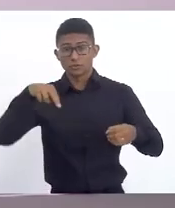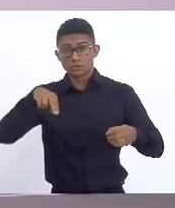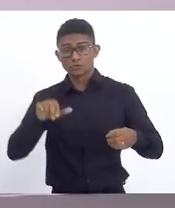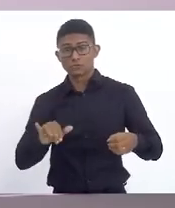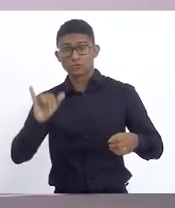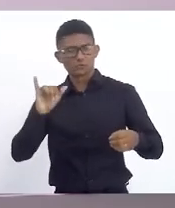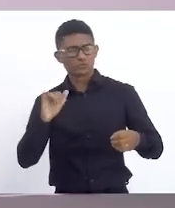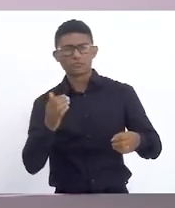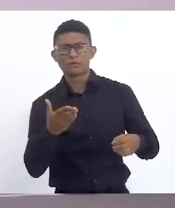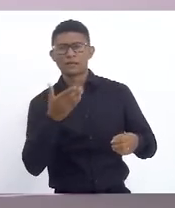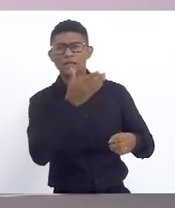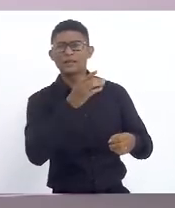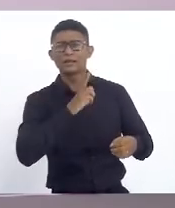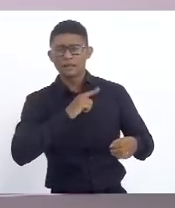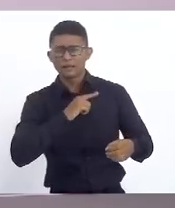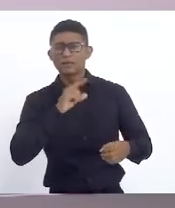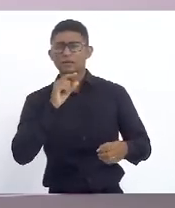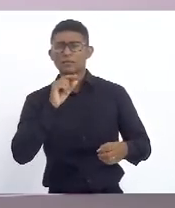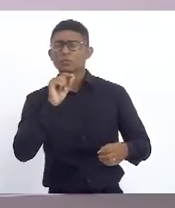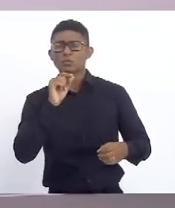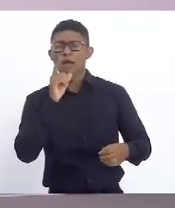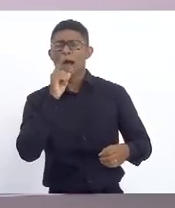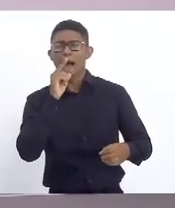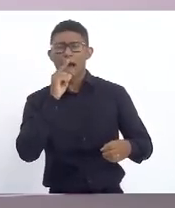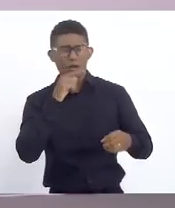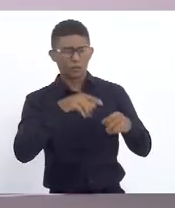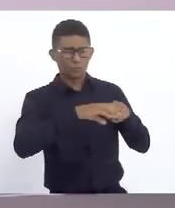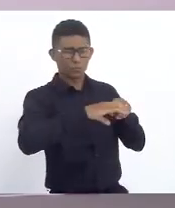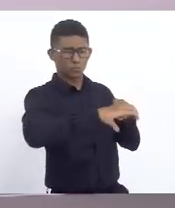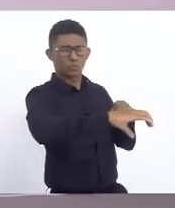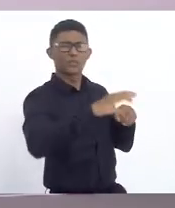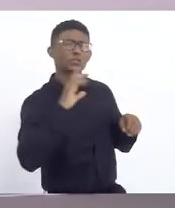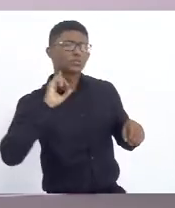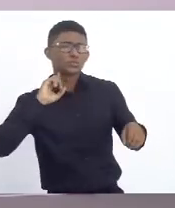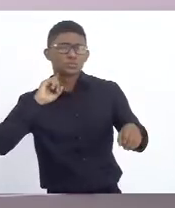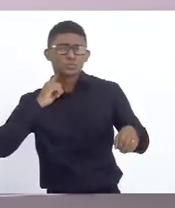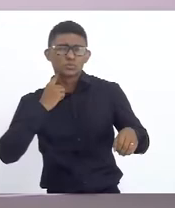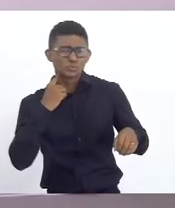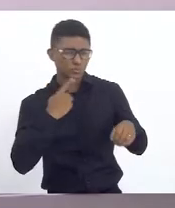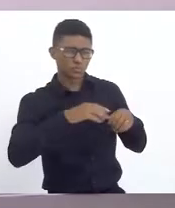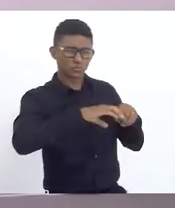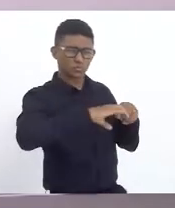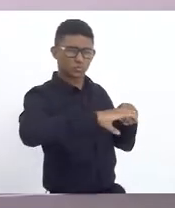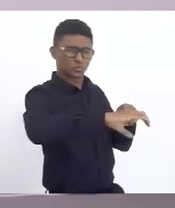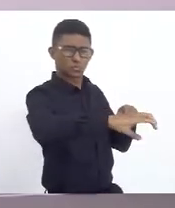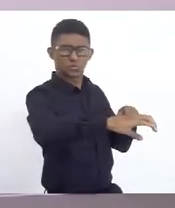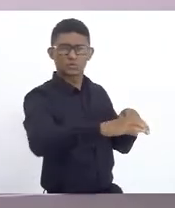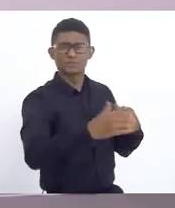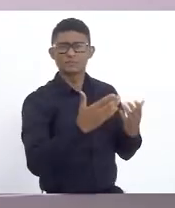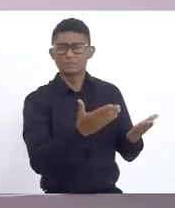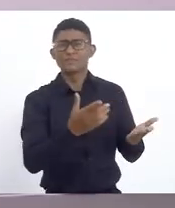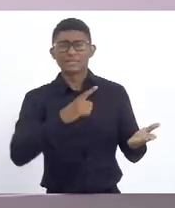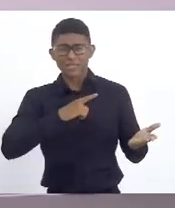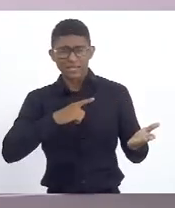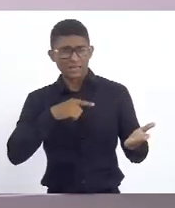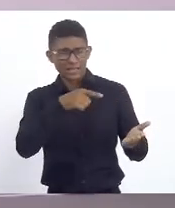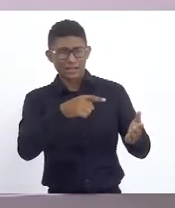esgoto deságua naquela lagoa do Guandu, onde você tem várias a colônia de